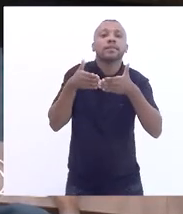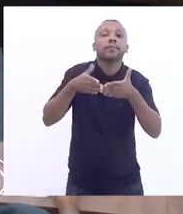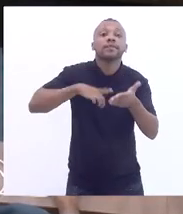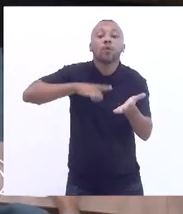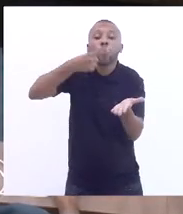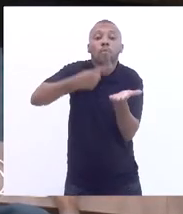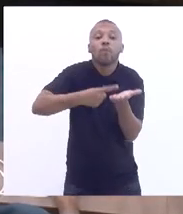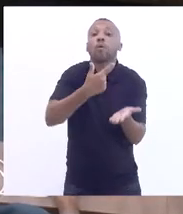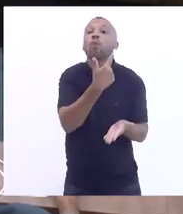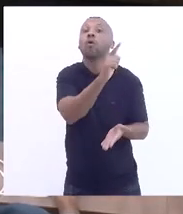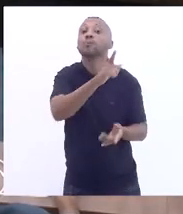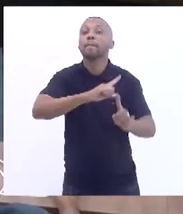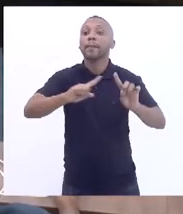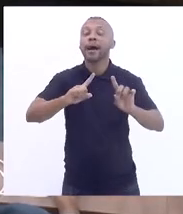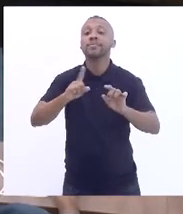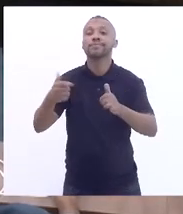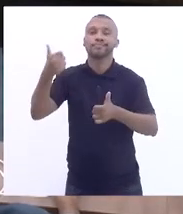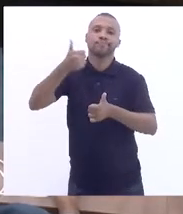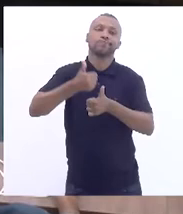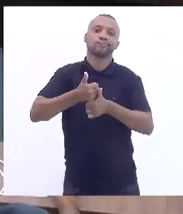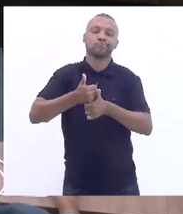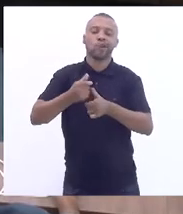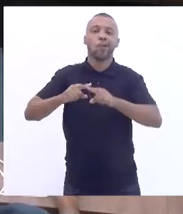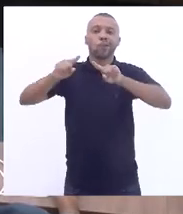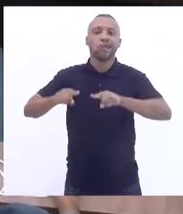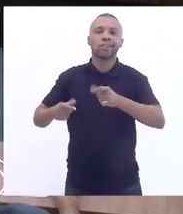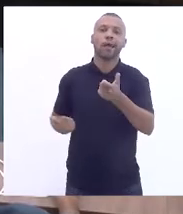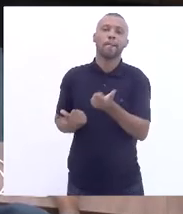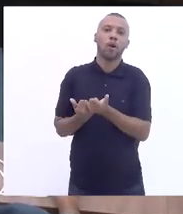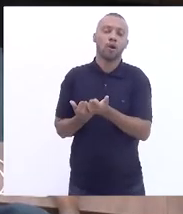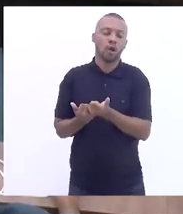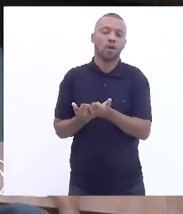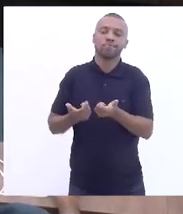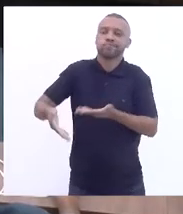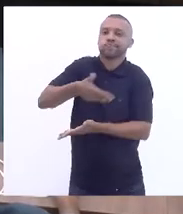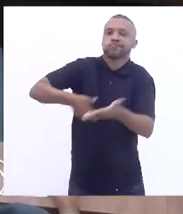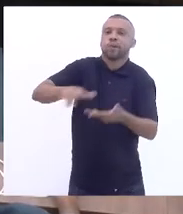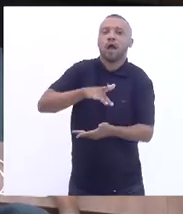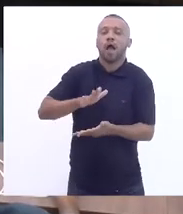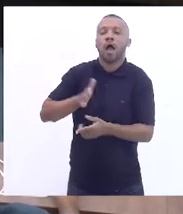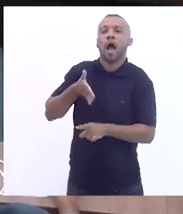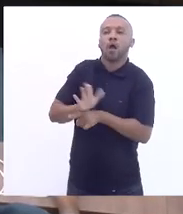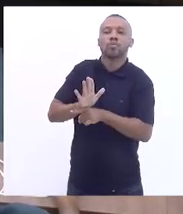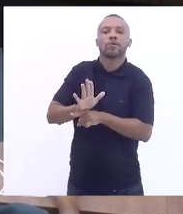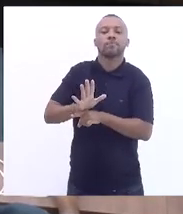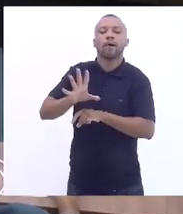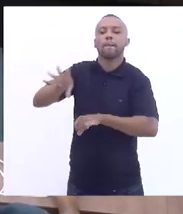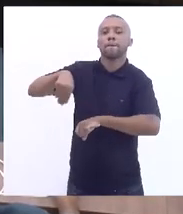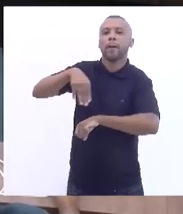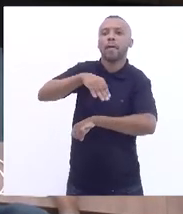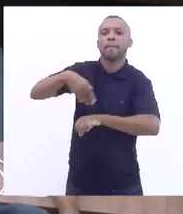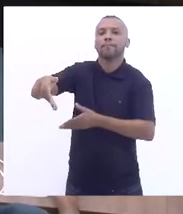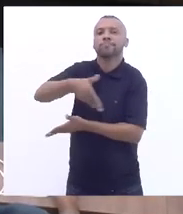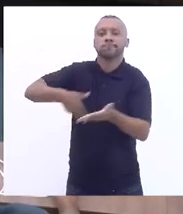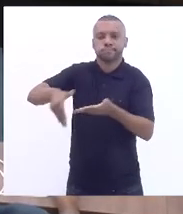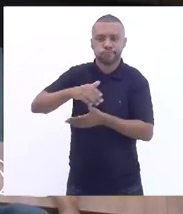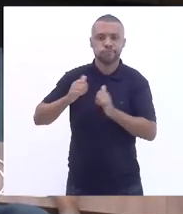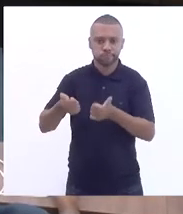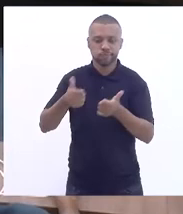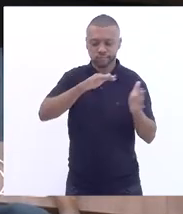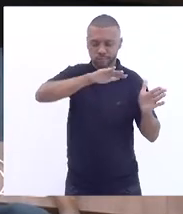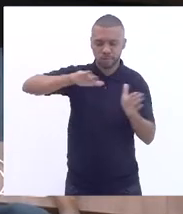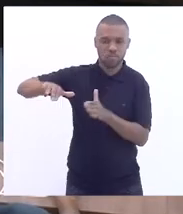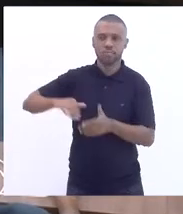outro compromisso mas sua Assessoria se manter aqui contribuindo preso encaminhamentos maravilha